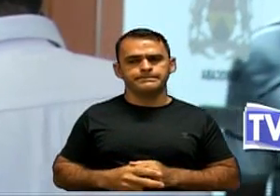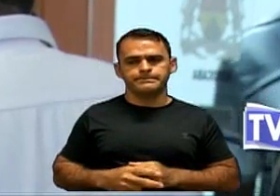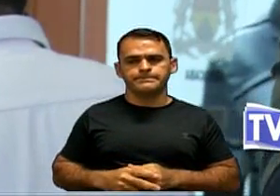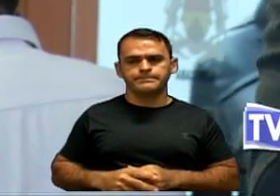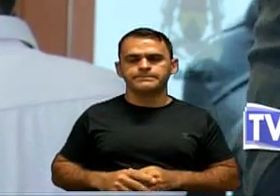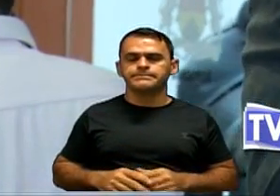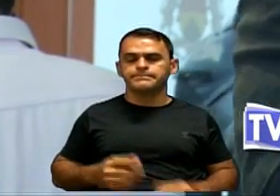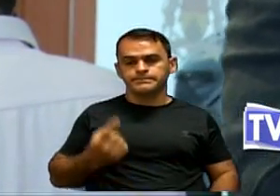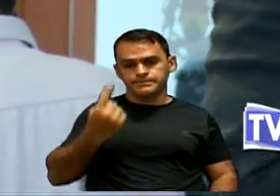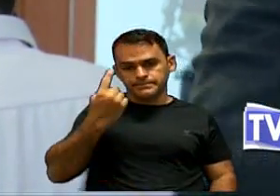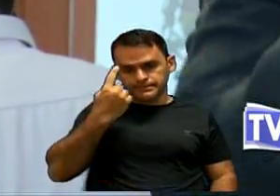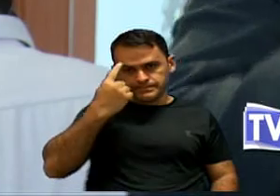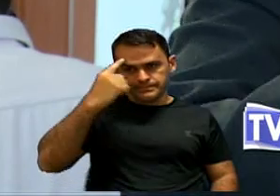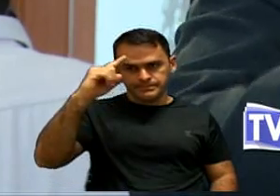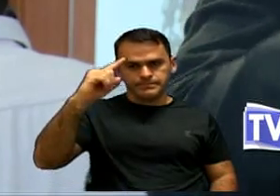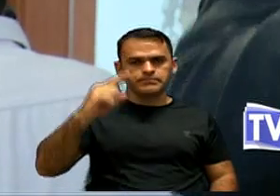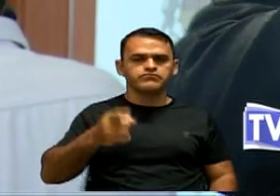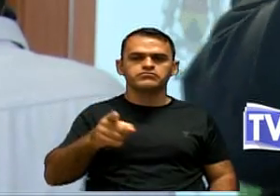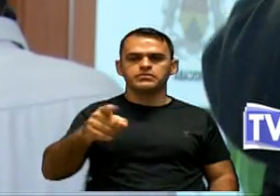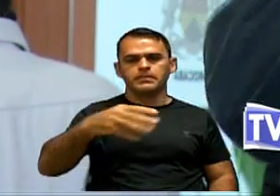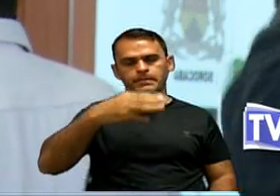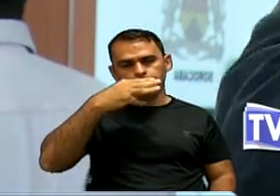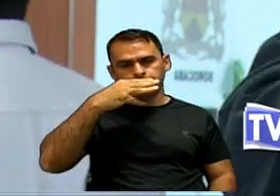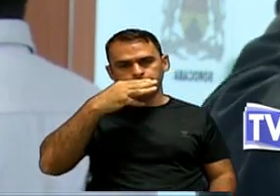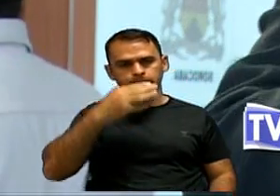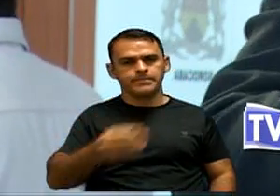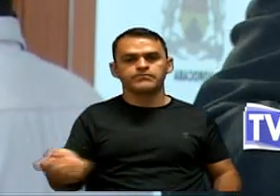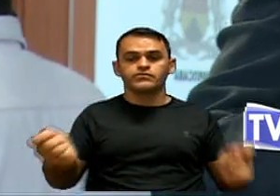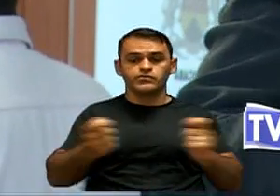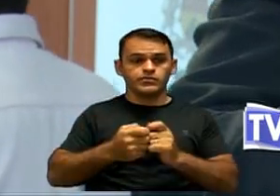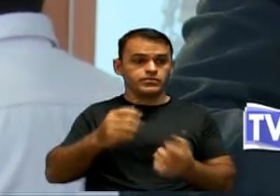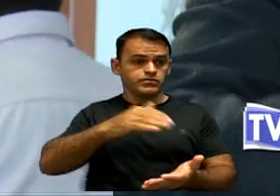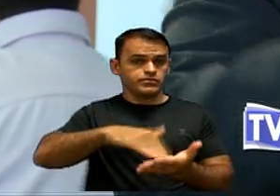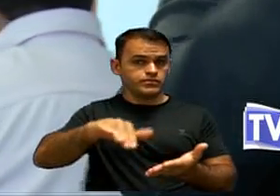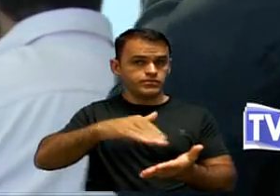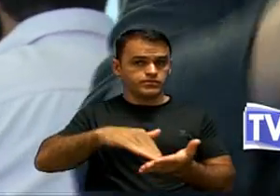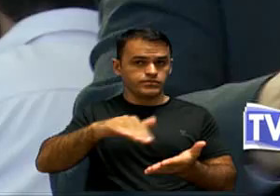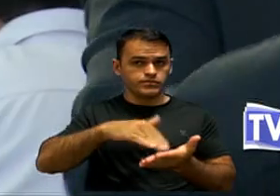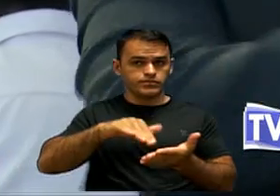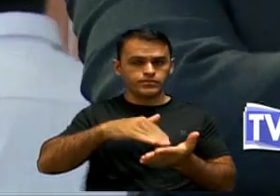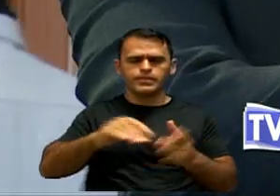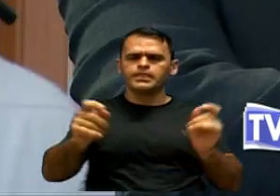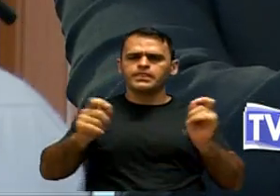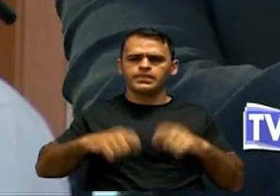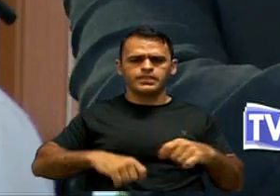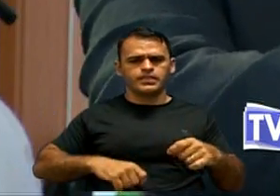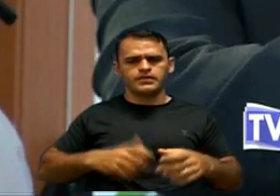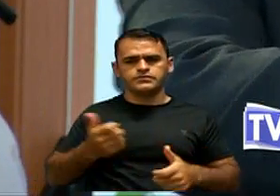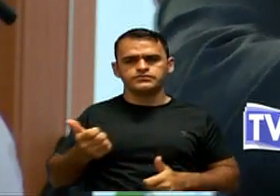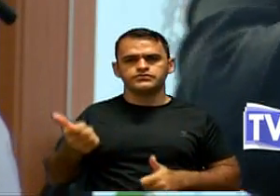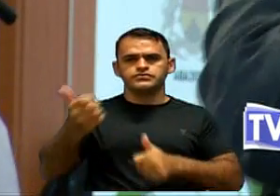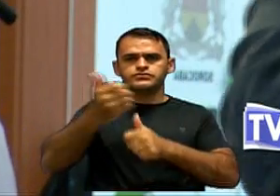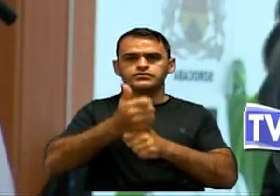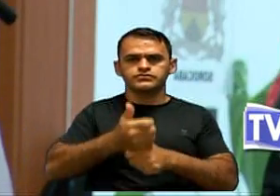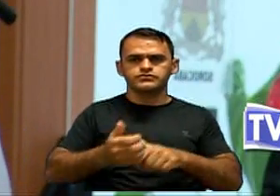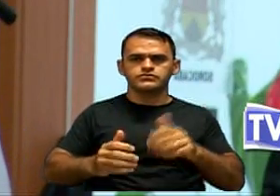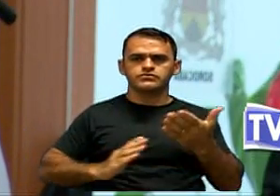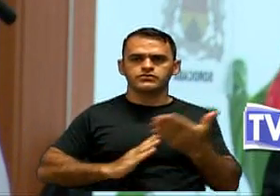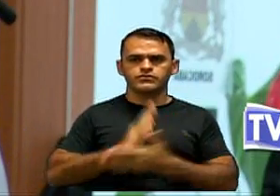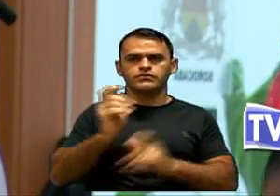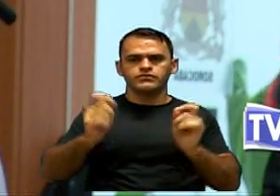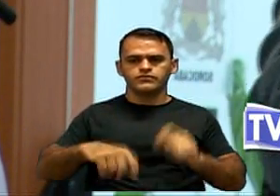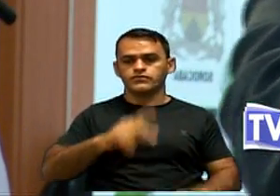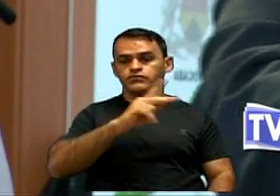criado aqui com a ideia do Martinez e também do, junto com o secretário, que a gente aprove esse substitutivo para que os